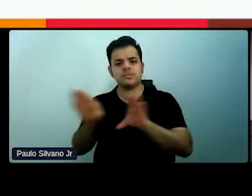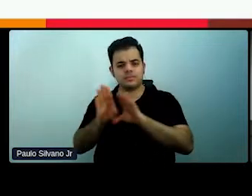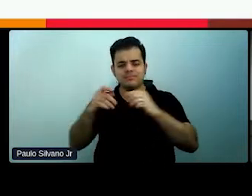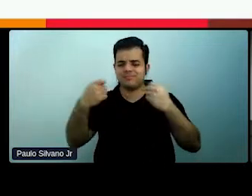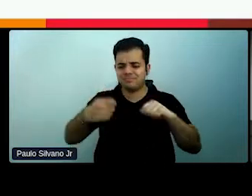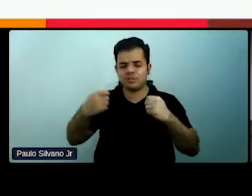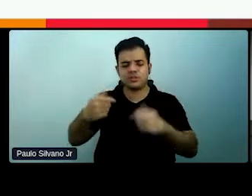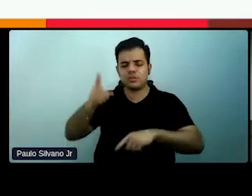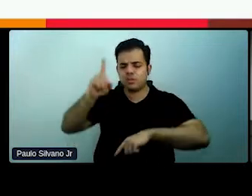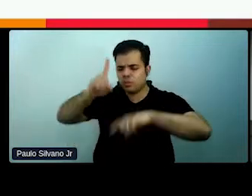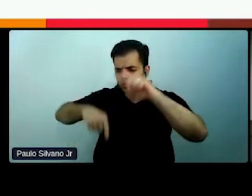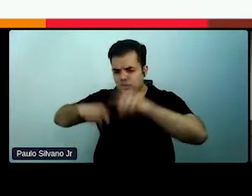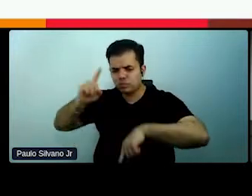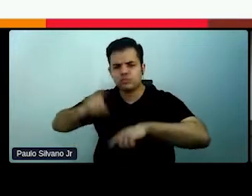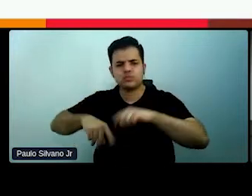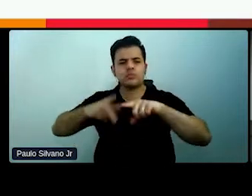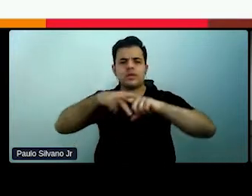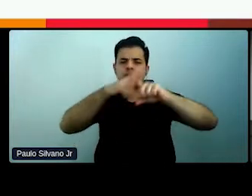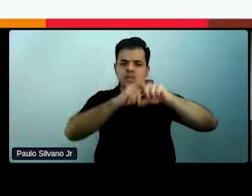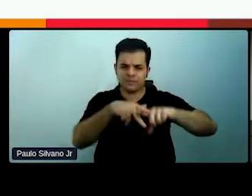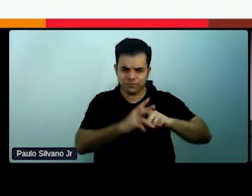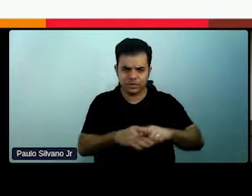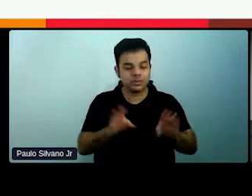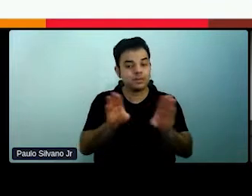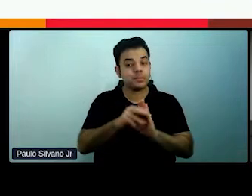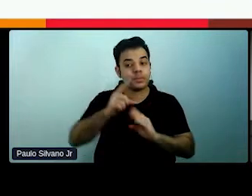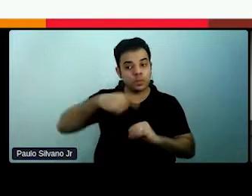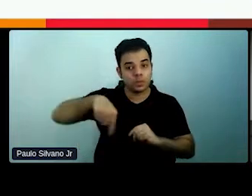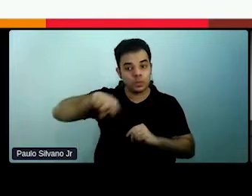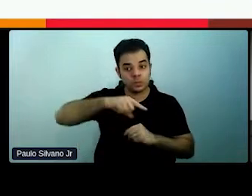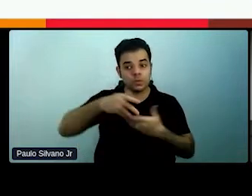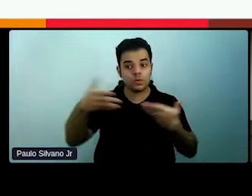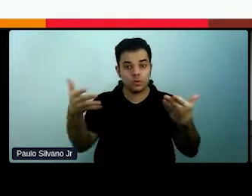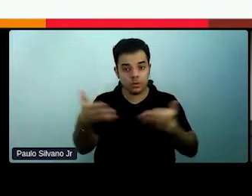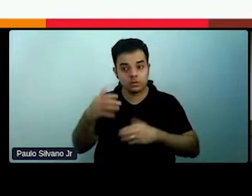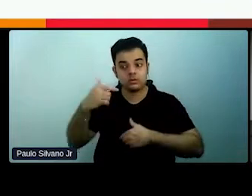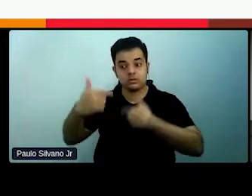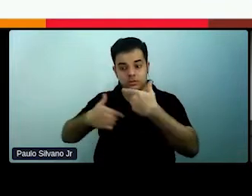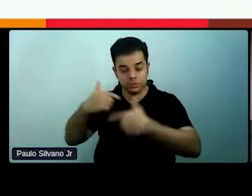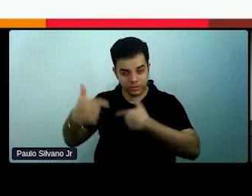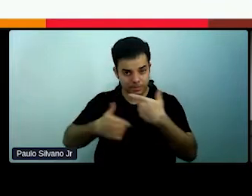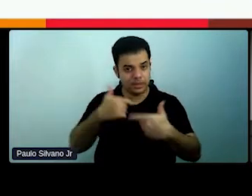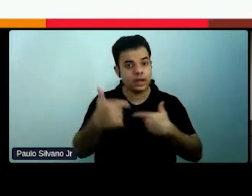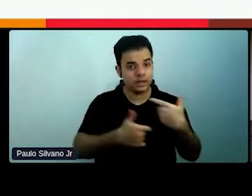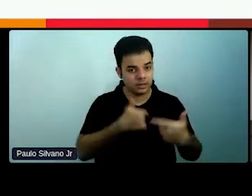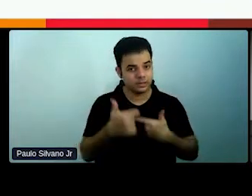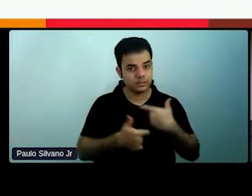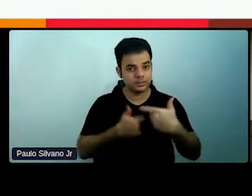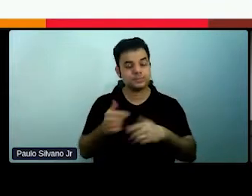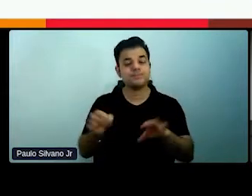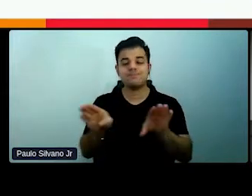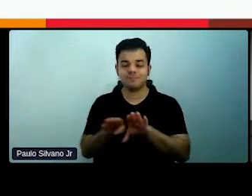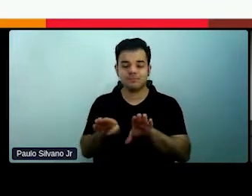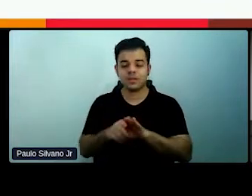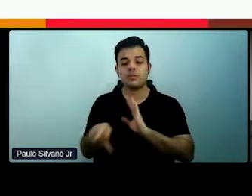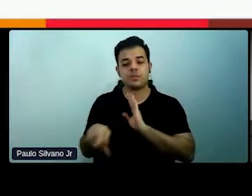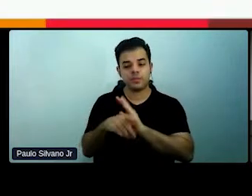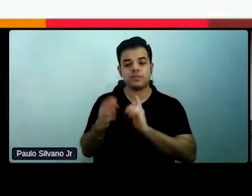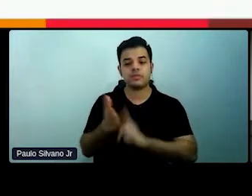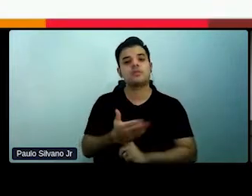sobre produtos e serviços, principalmente os quais a gente está trabalhando, né? E temos que saber também de